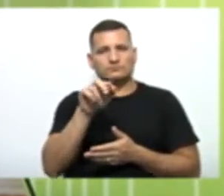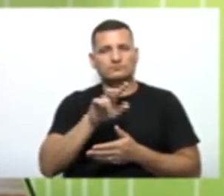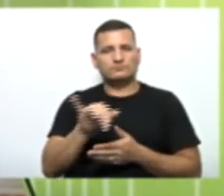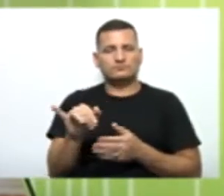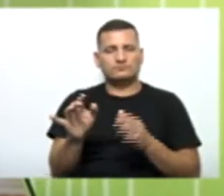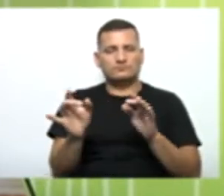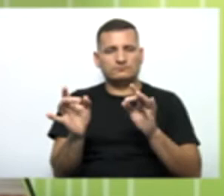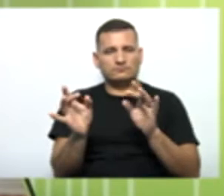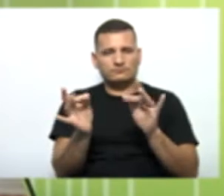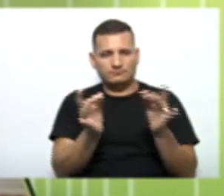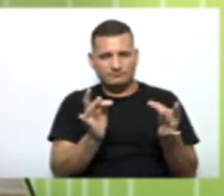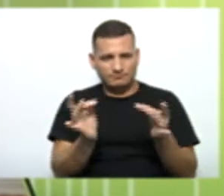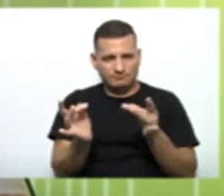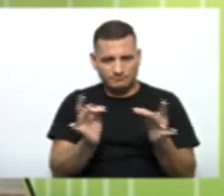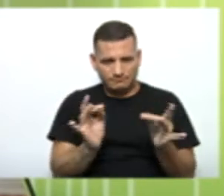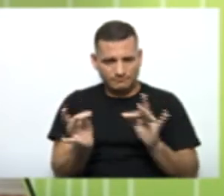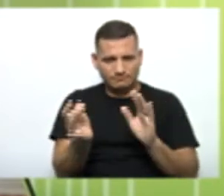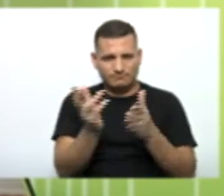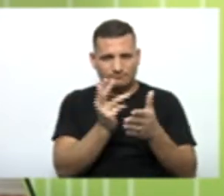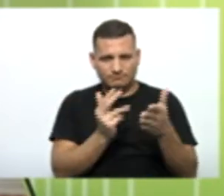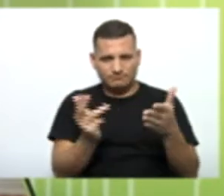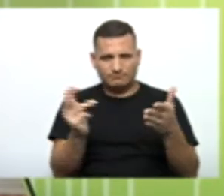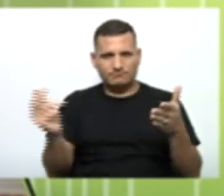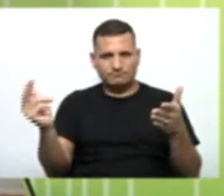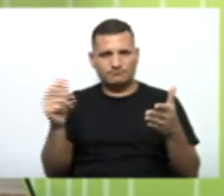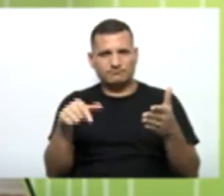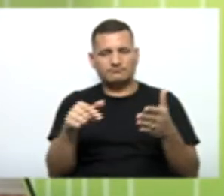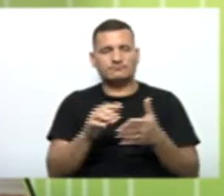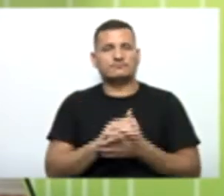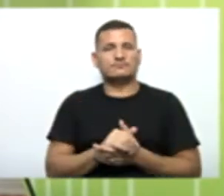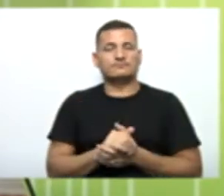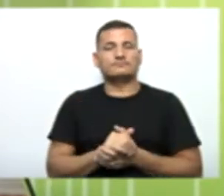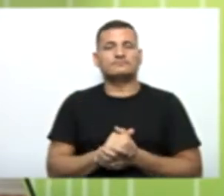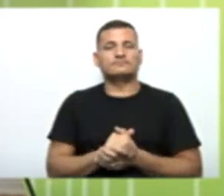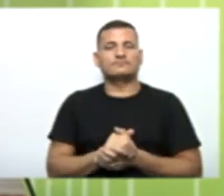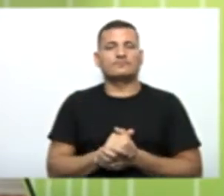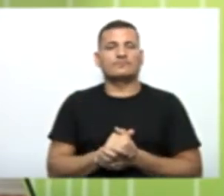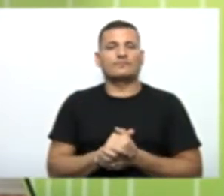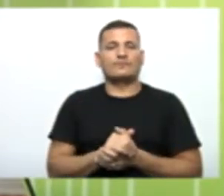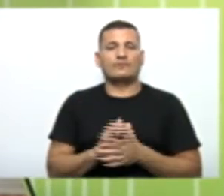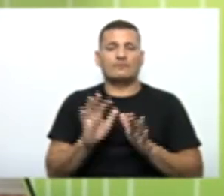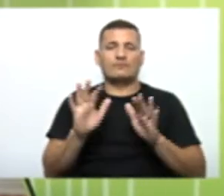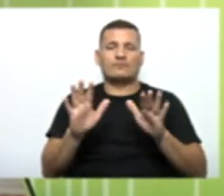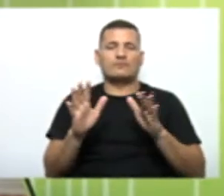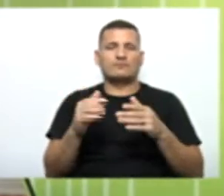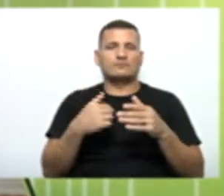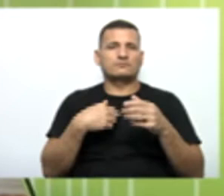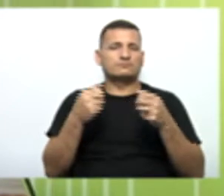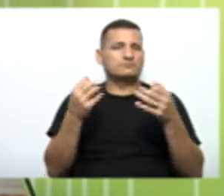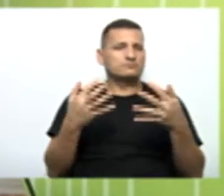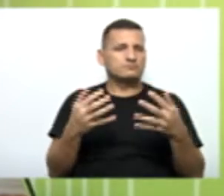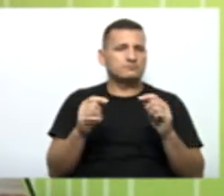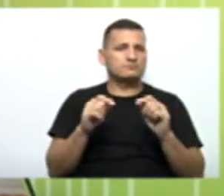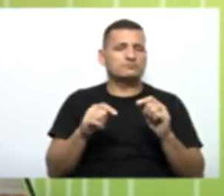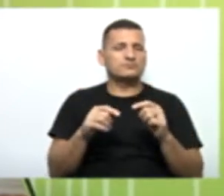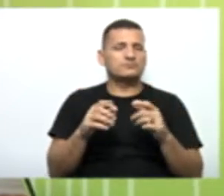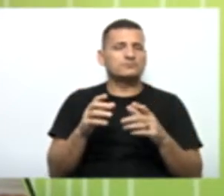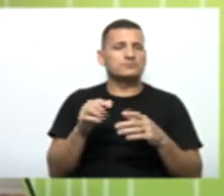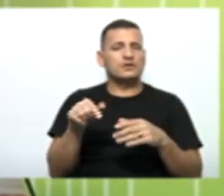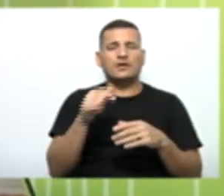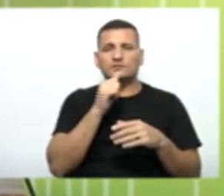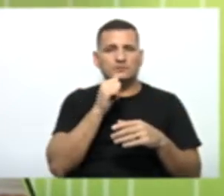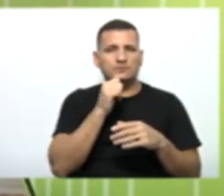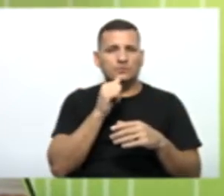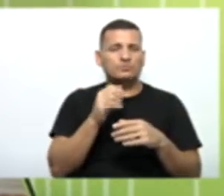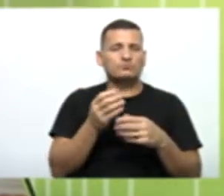todo esse diagrama, certo? Só que, como eu falei, não foi feito os relacionamentos.